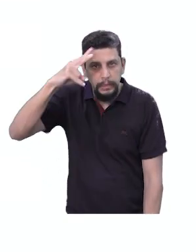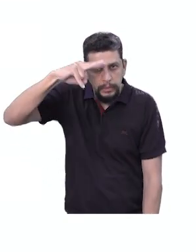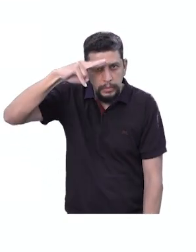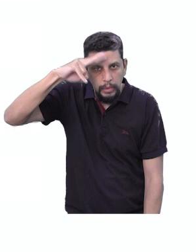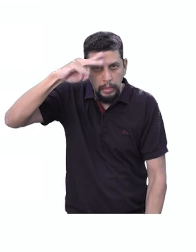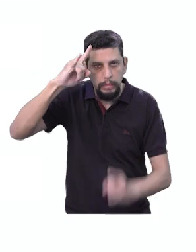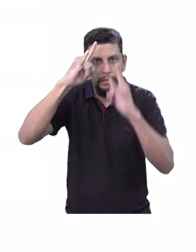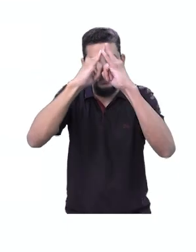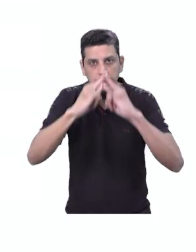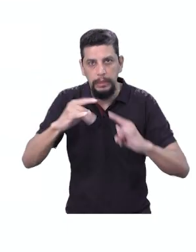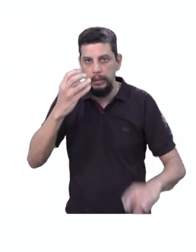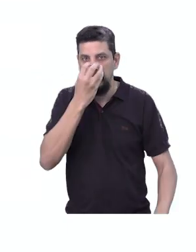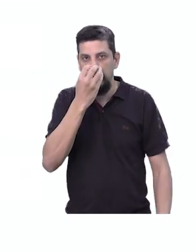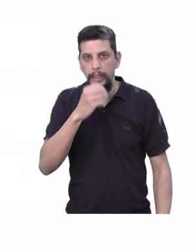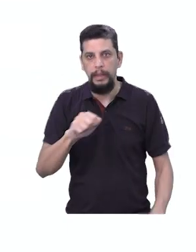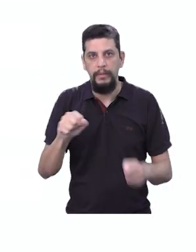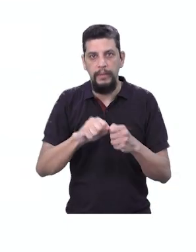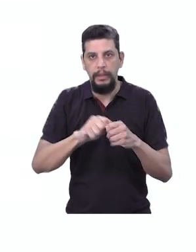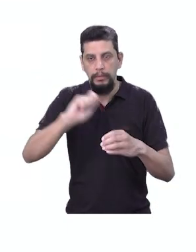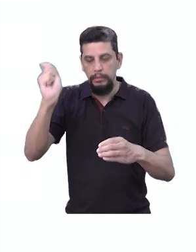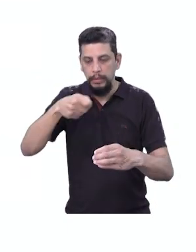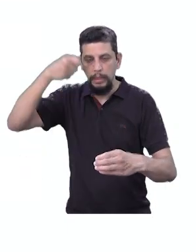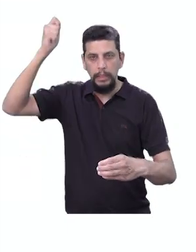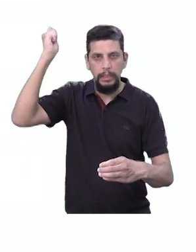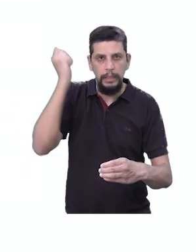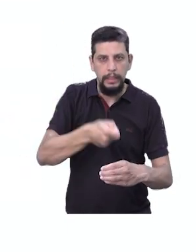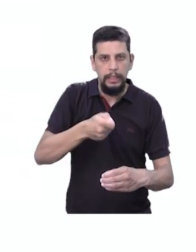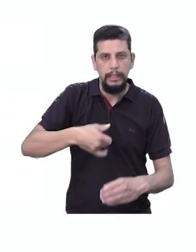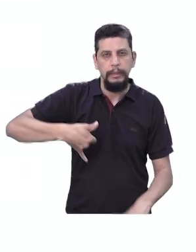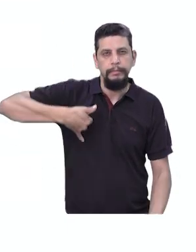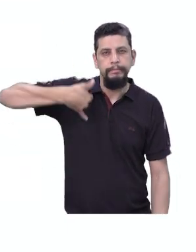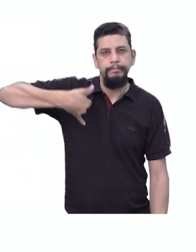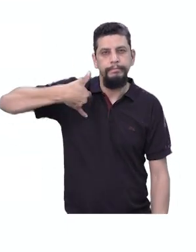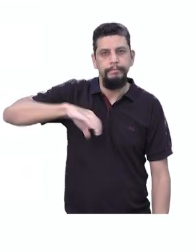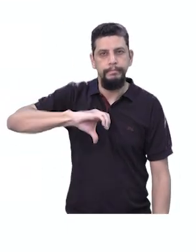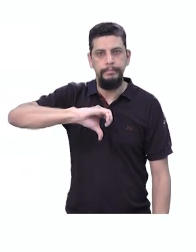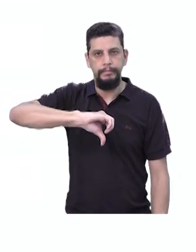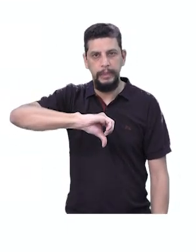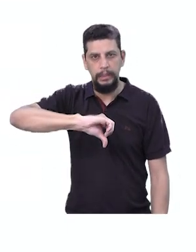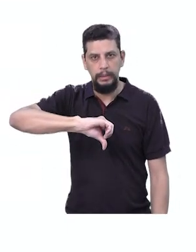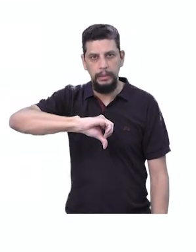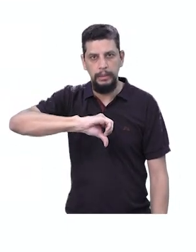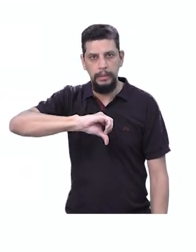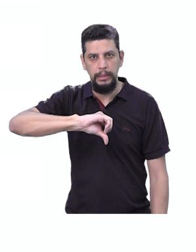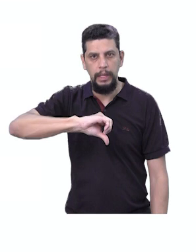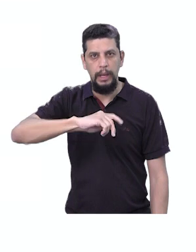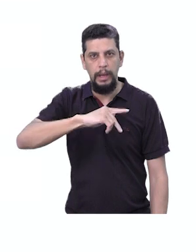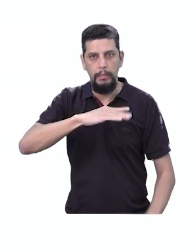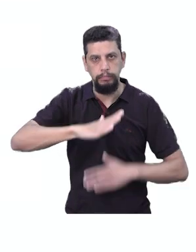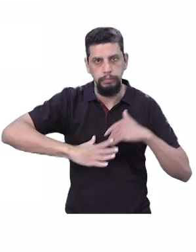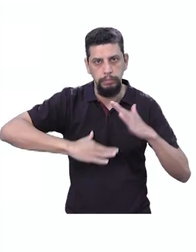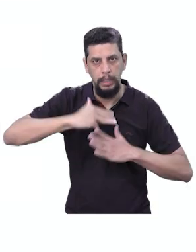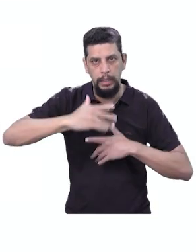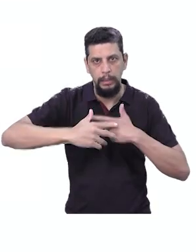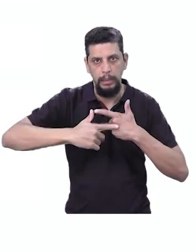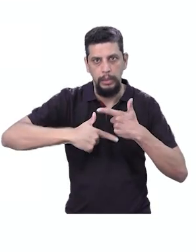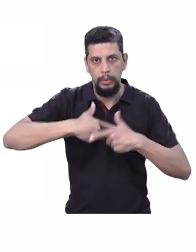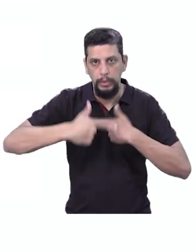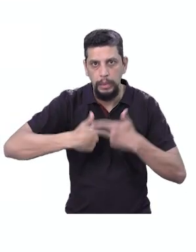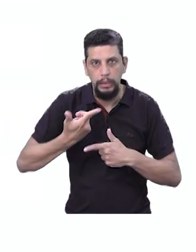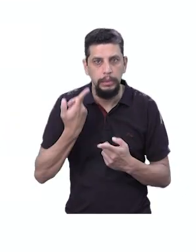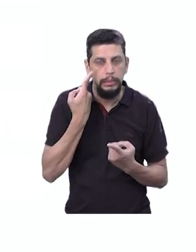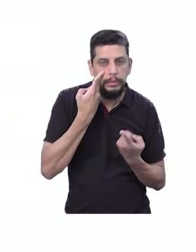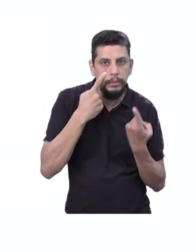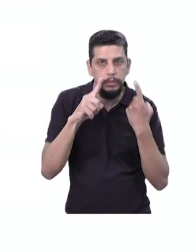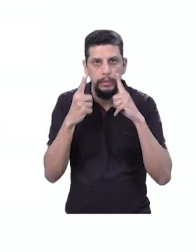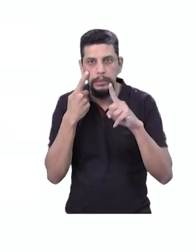beleza da arte circense. Pratica mágica desde os 9 anos de idade. Com a profissão, descobriu